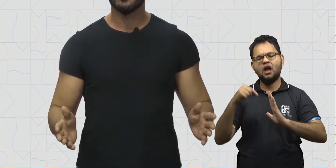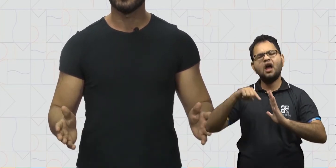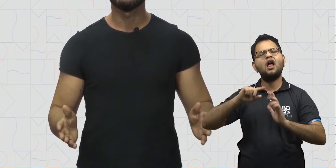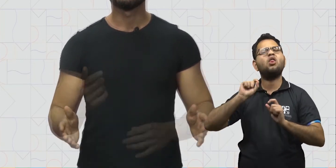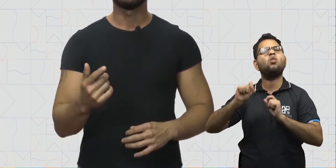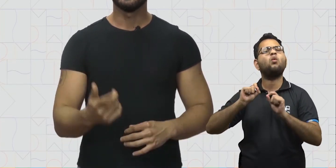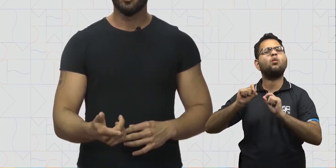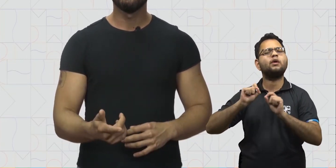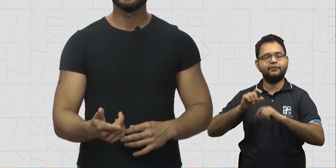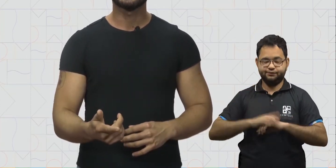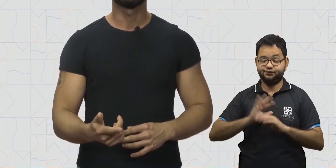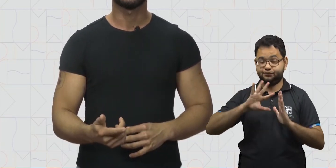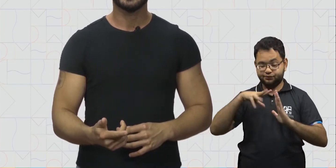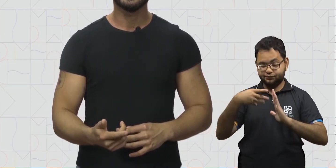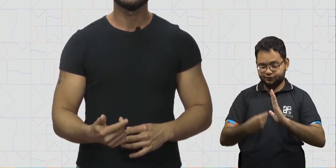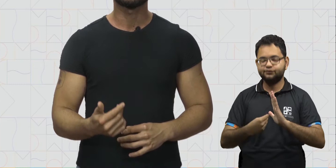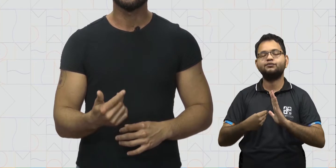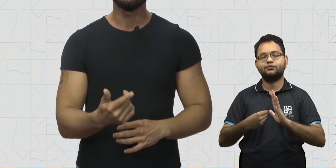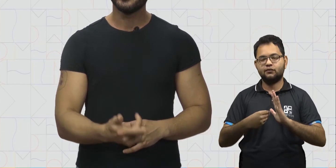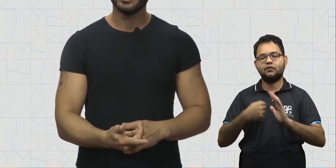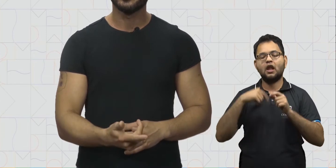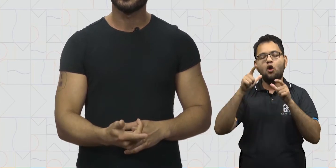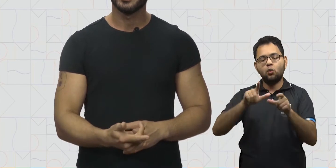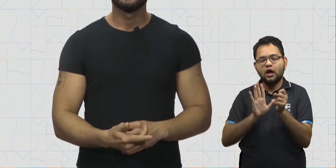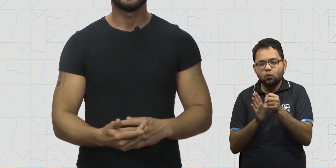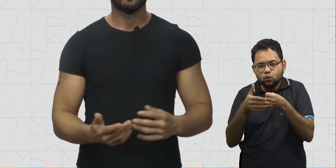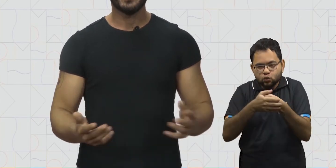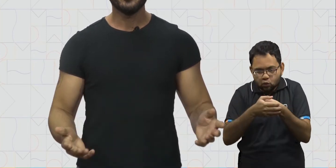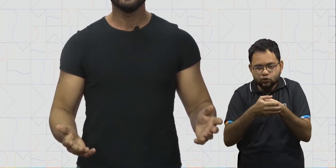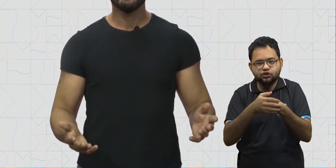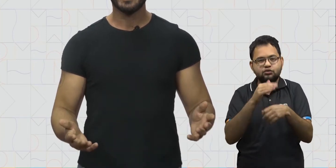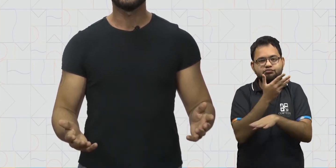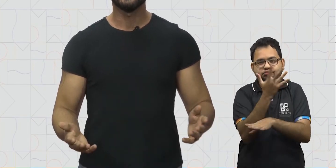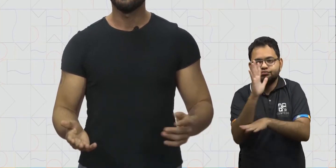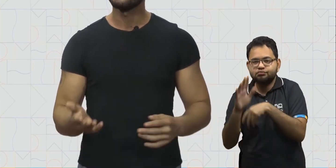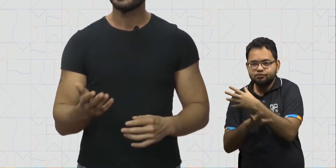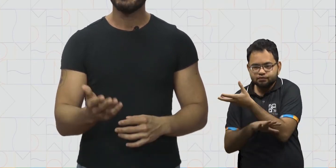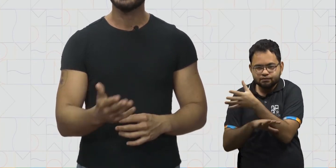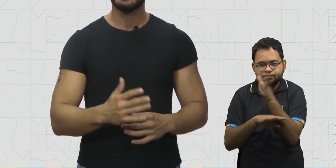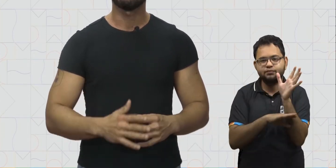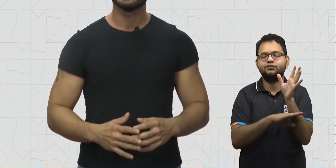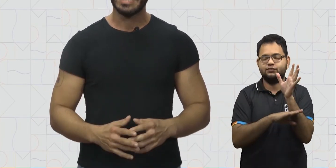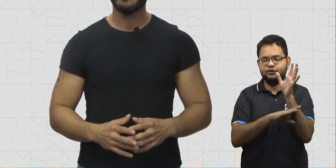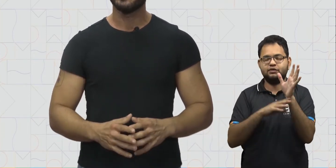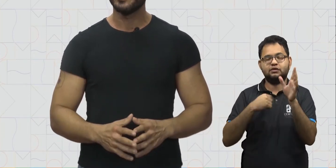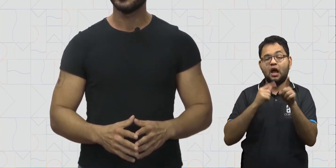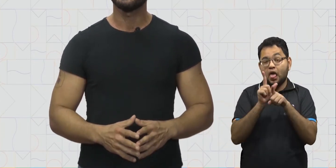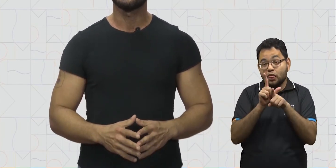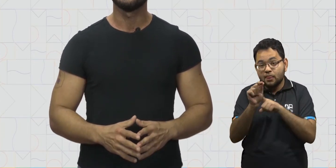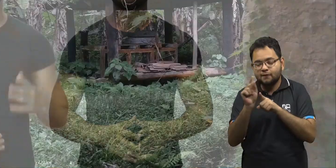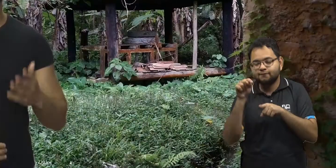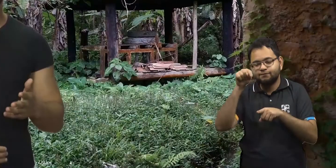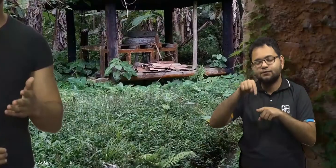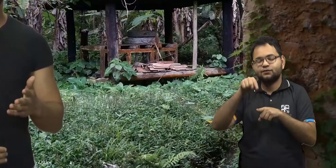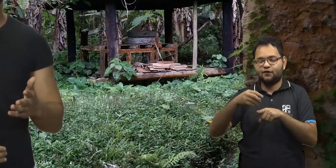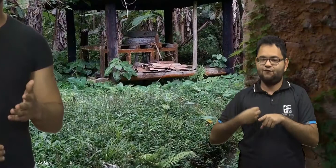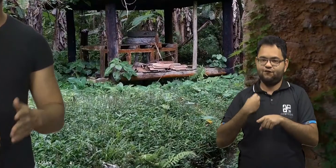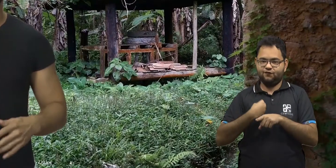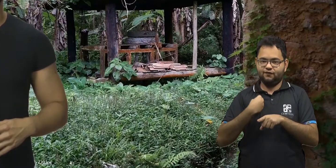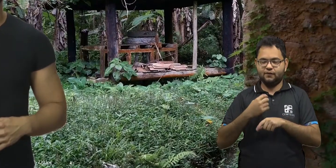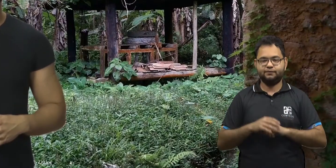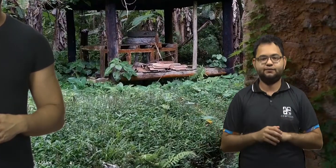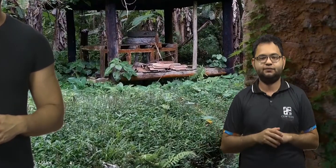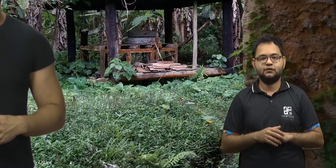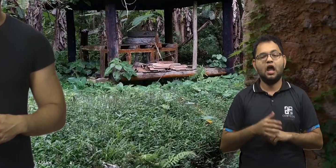Respondo agora. Quilombos são locais escondidos, geralmente no mato, onde se abrigavam escravos fugidos. Nos